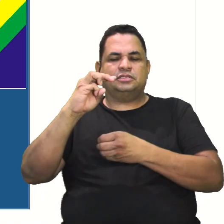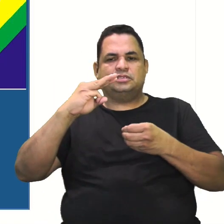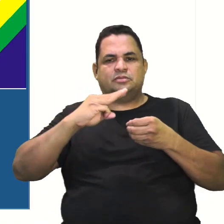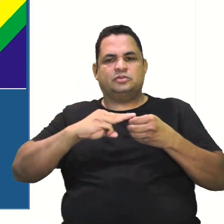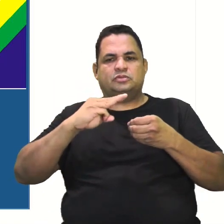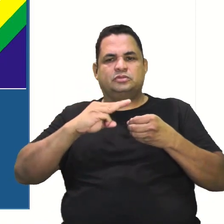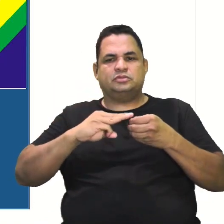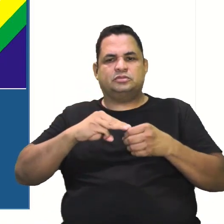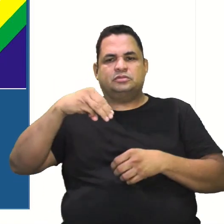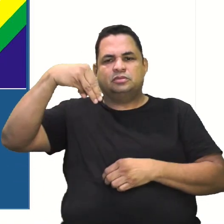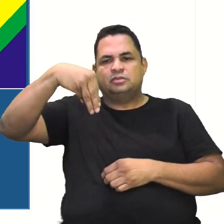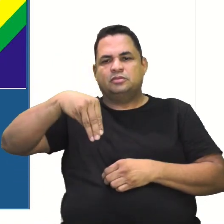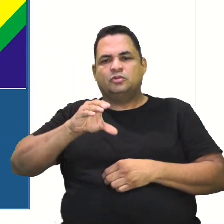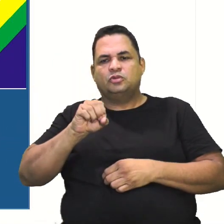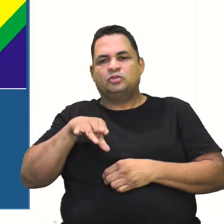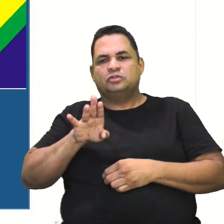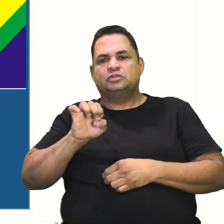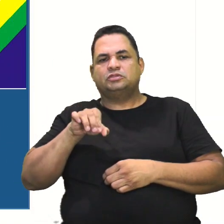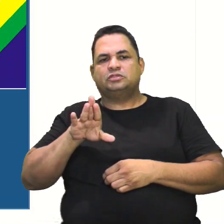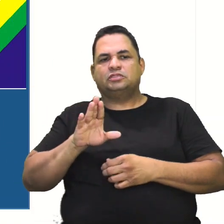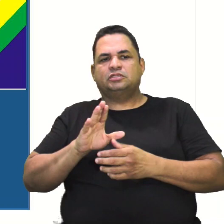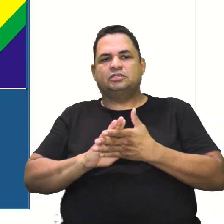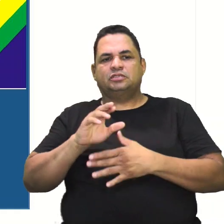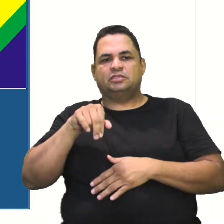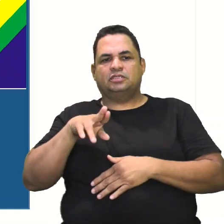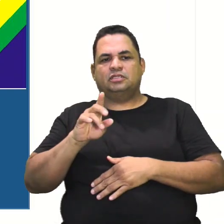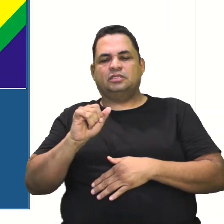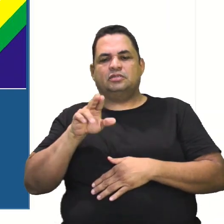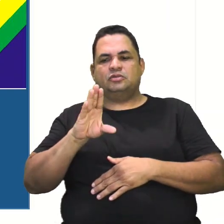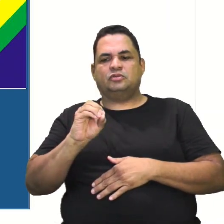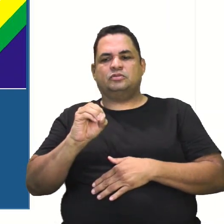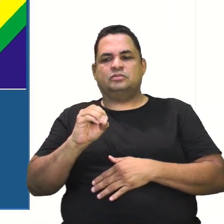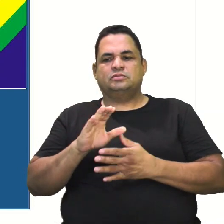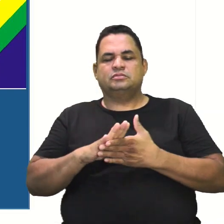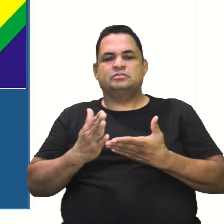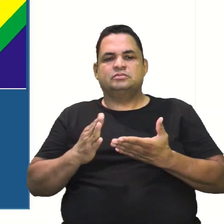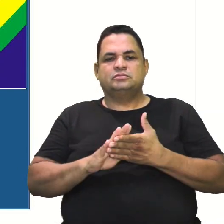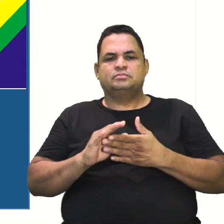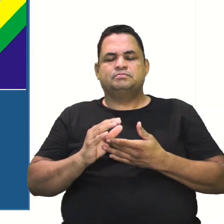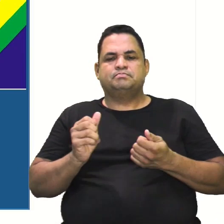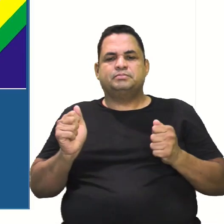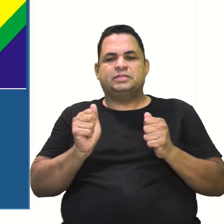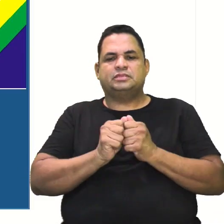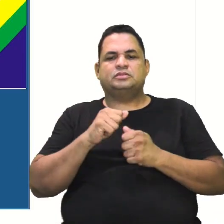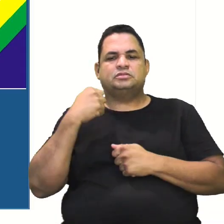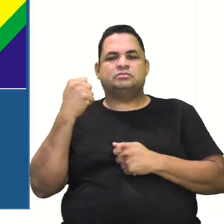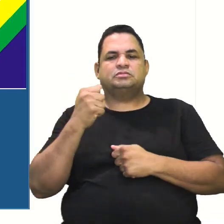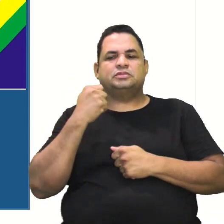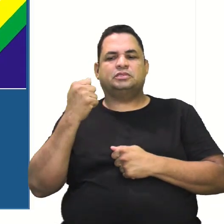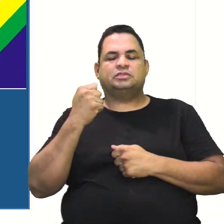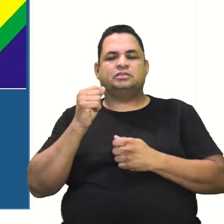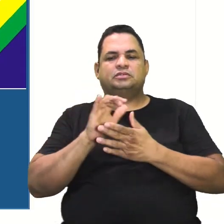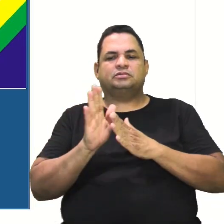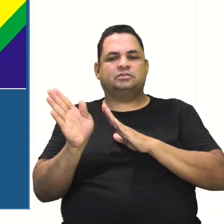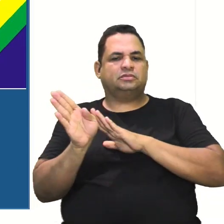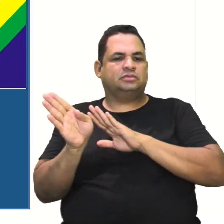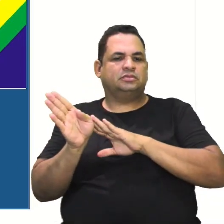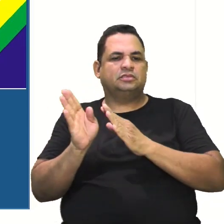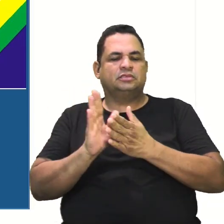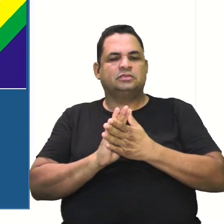Montenegro. Montenegro fica onde? É na Ariquemes ali? Isso, para a direita. É formado por